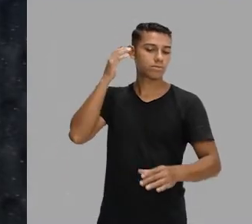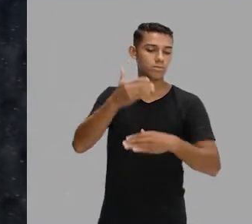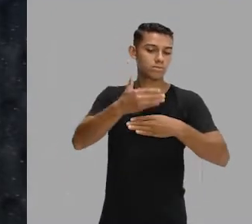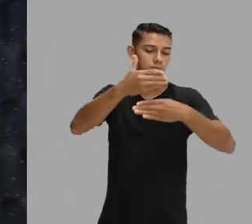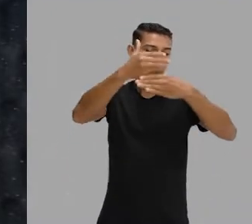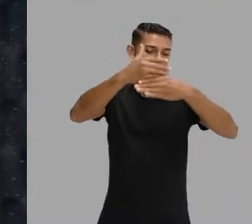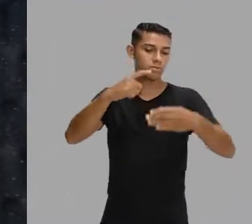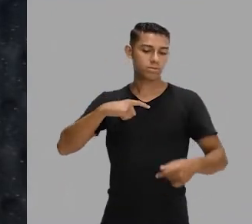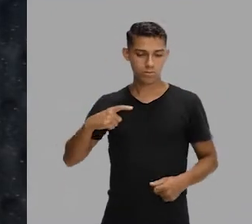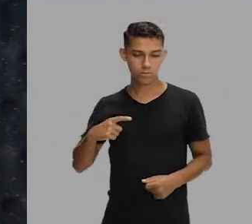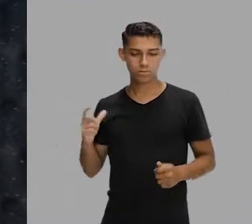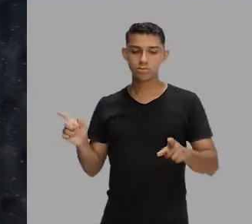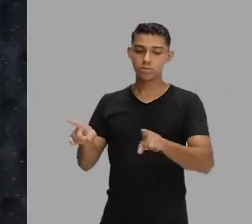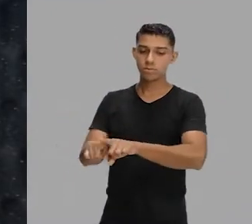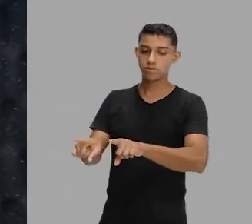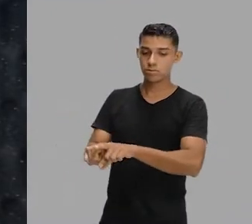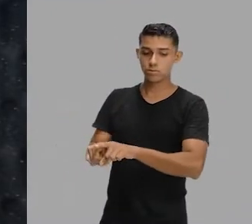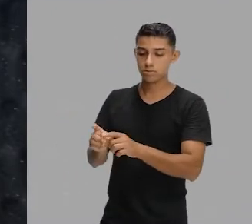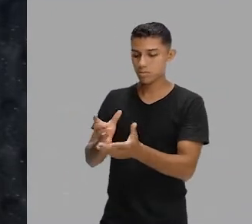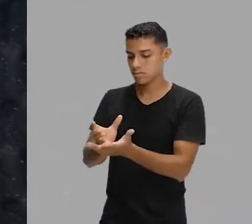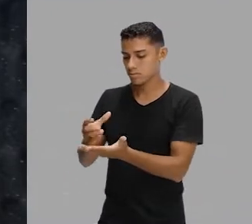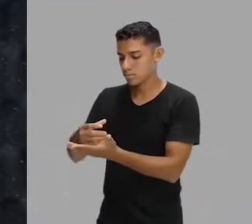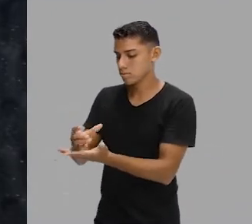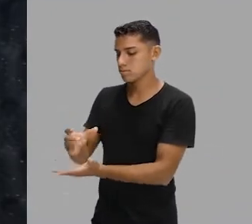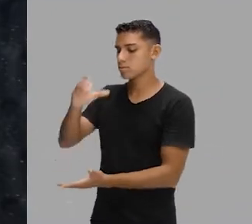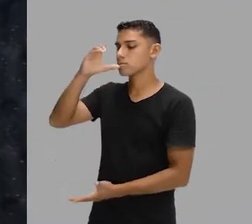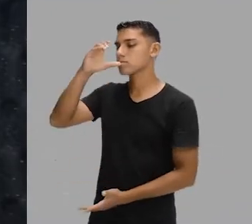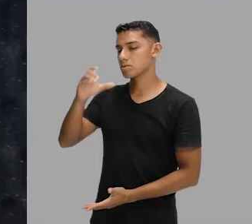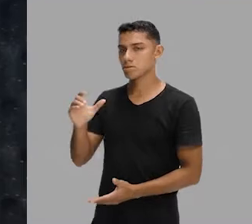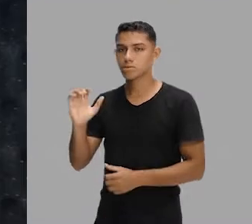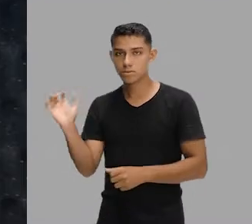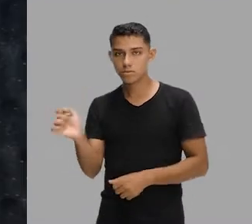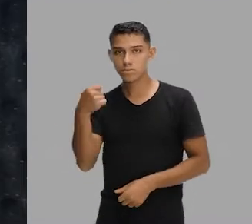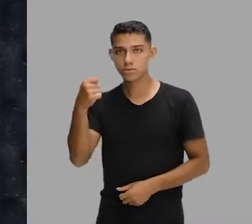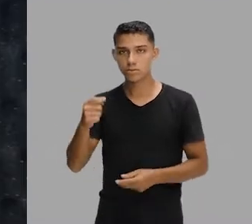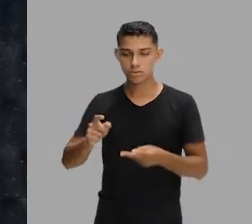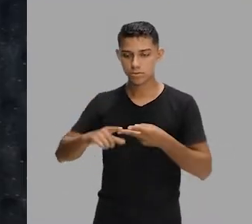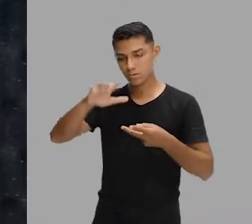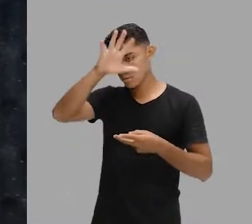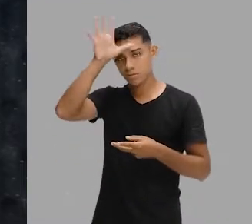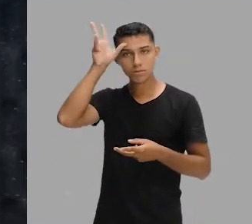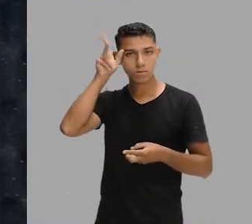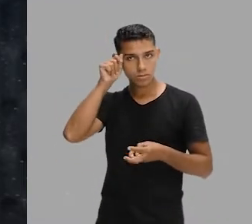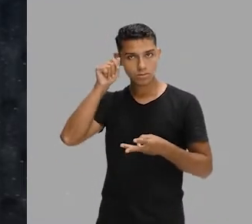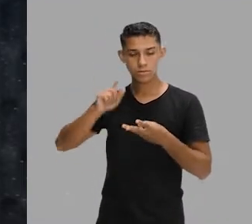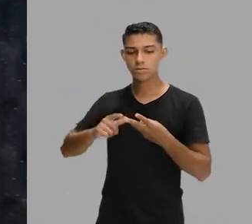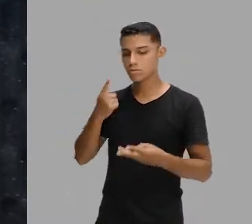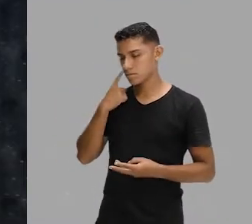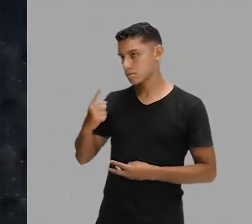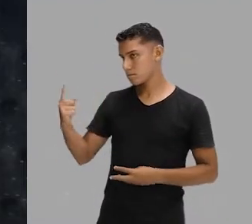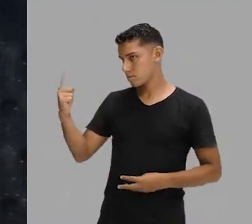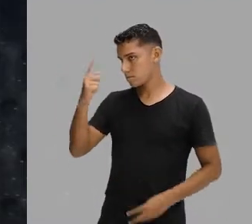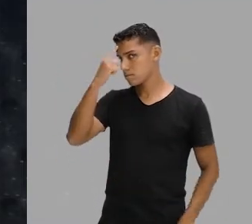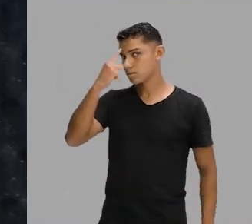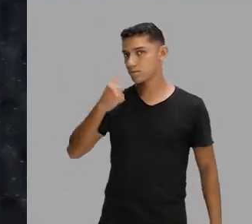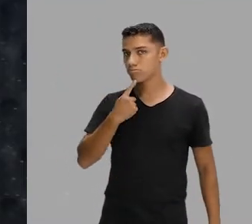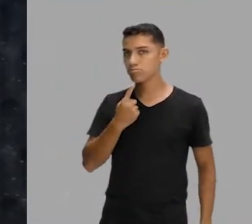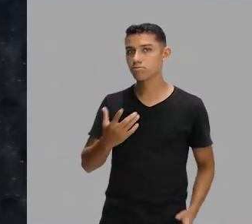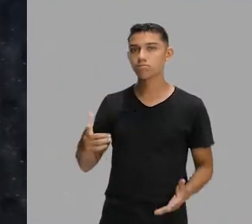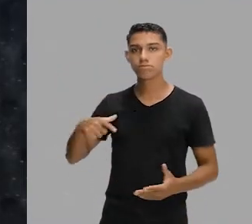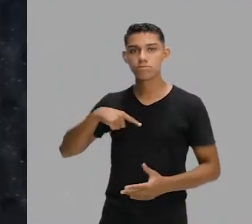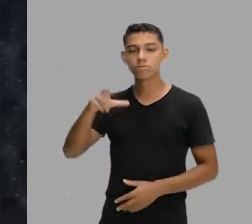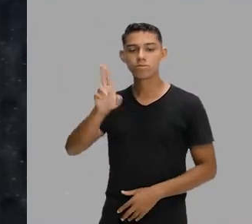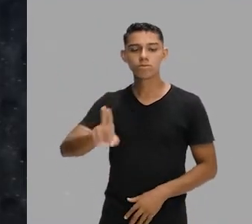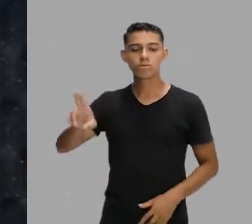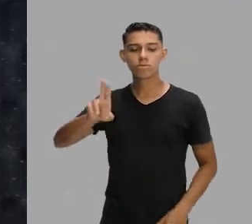alumínio, né? As latinhas de refrigerante, de cerveja, né? A gente utiliza o alumínio. Também